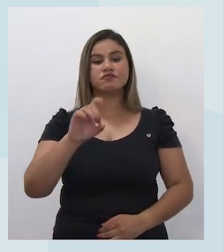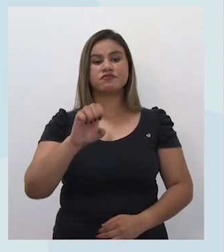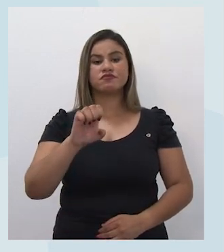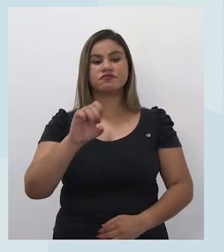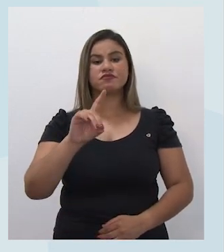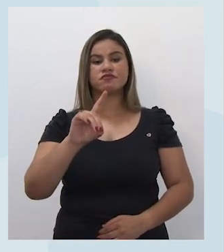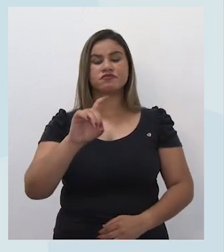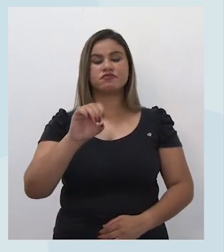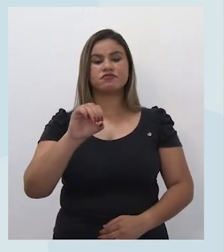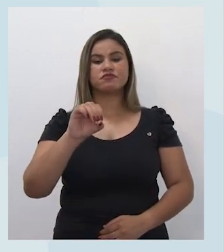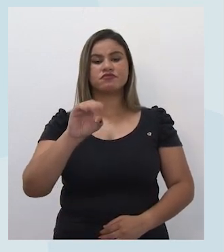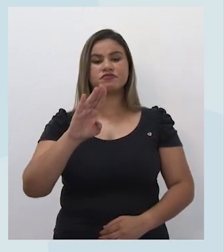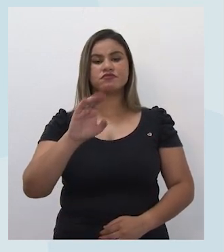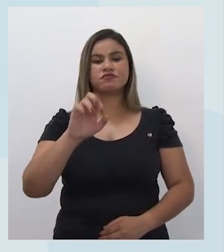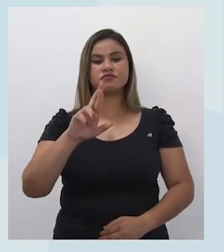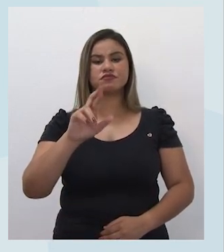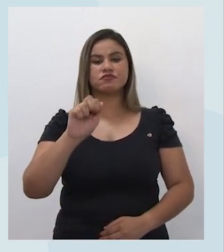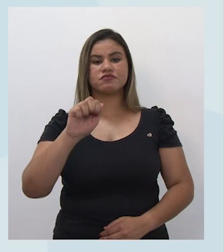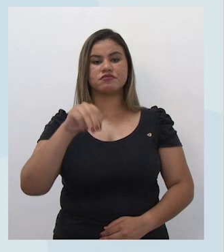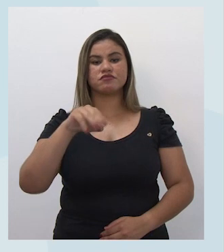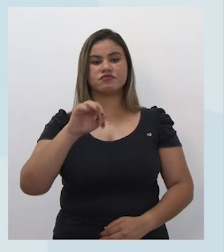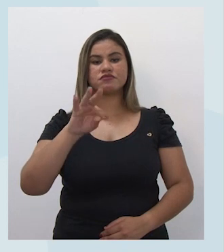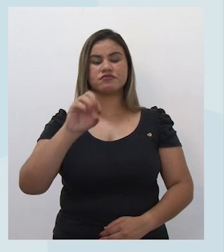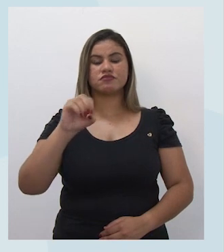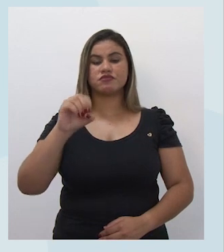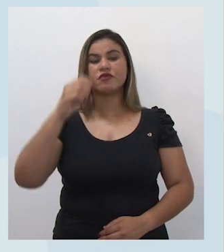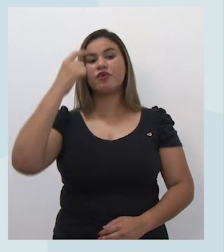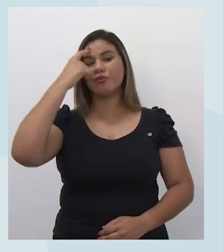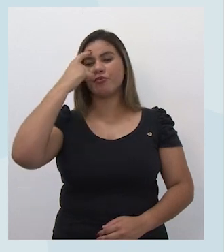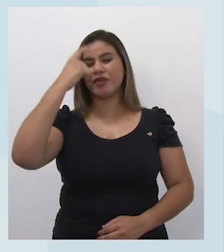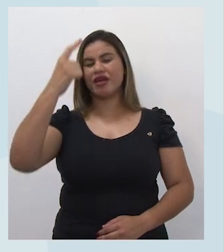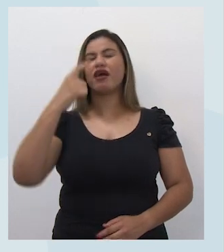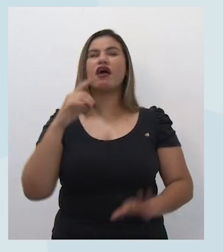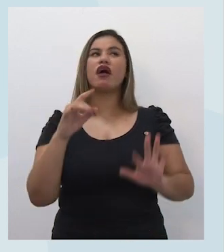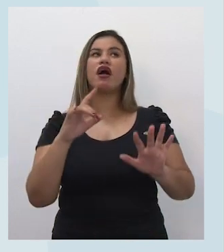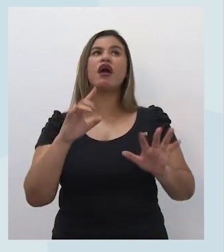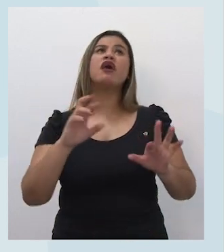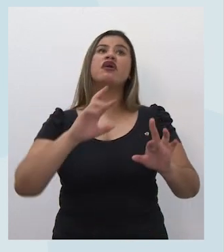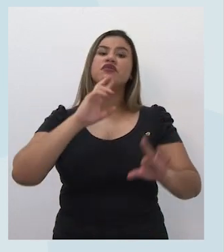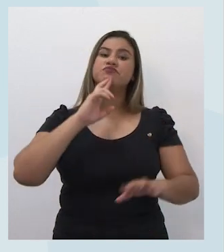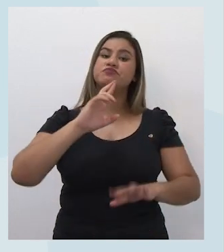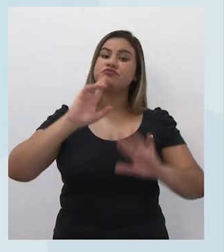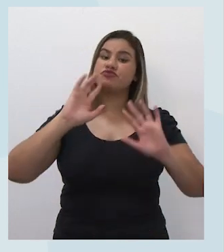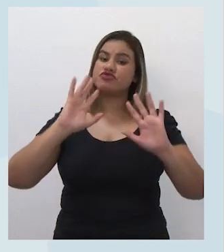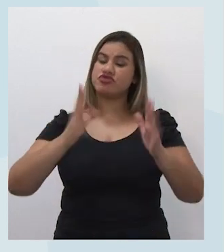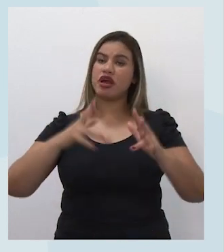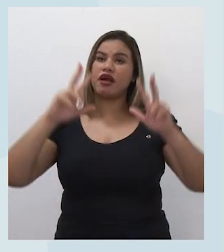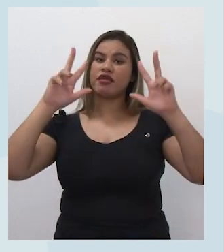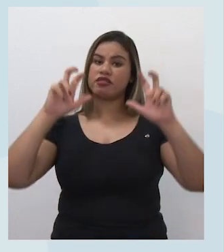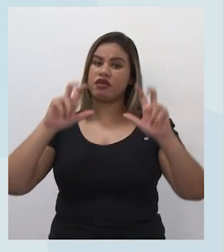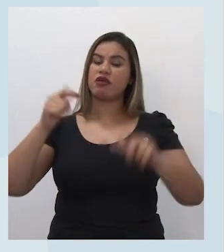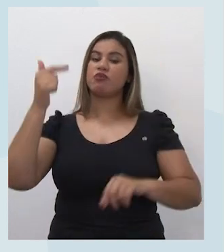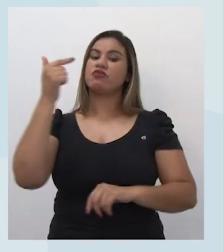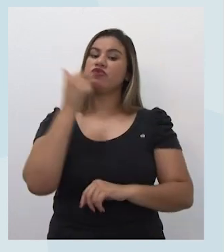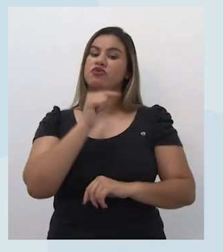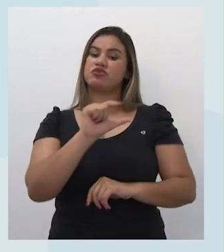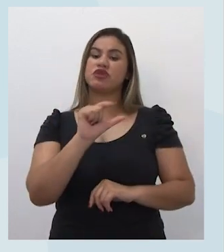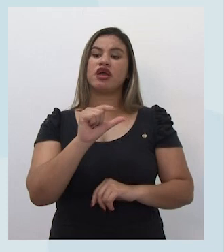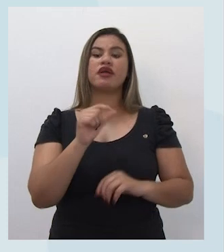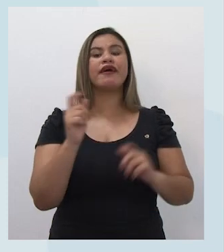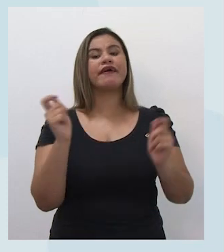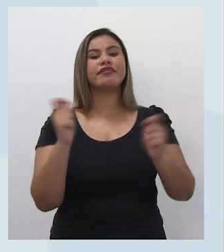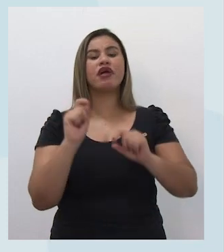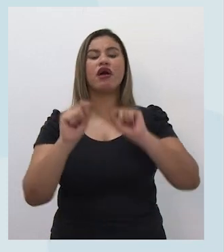dos resultados alcançados, é possível sim propor desdobramentos, né? Nós entendemos que o projeto agora